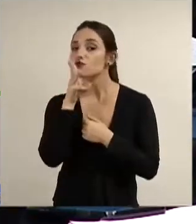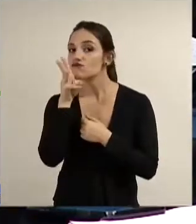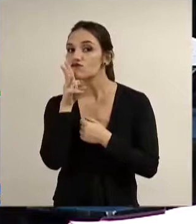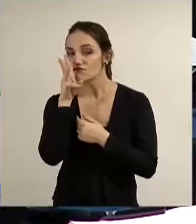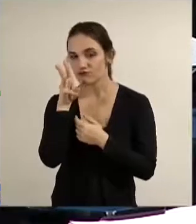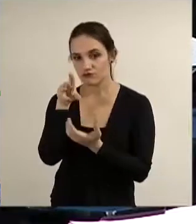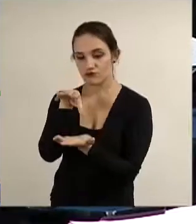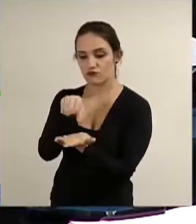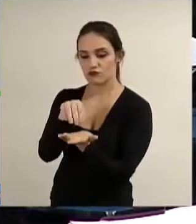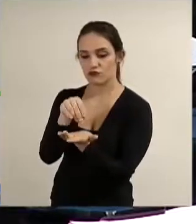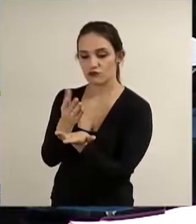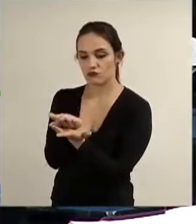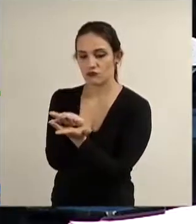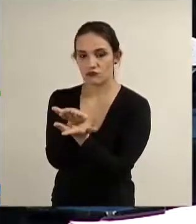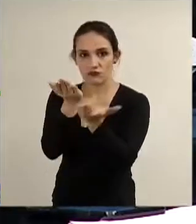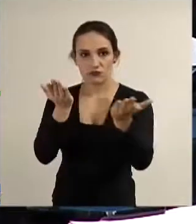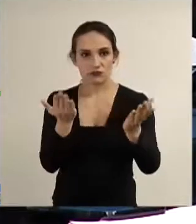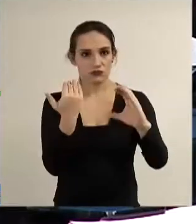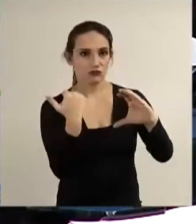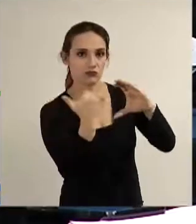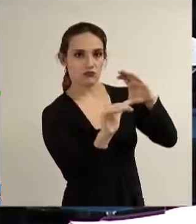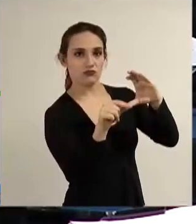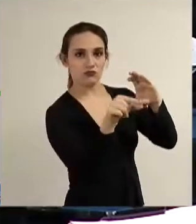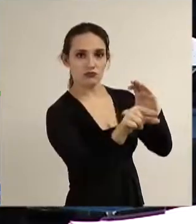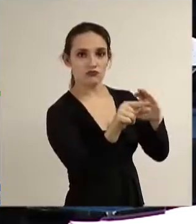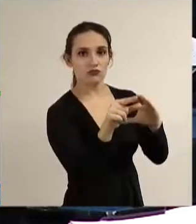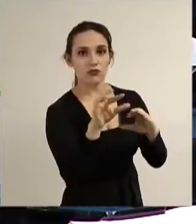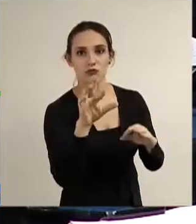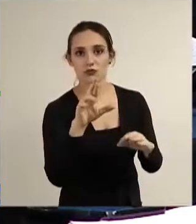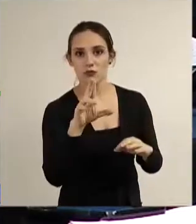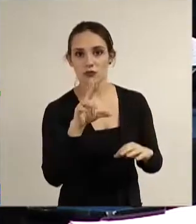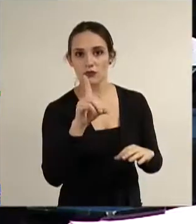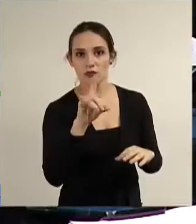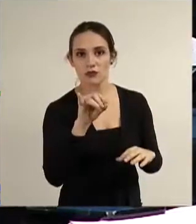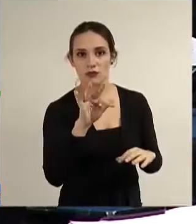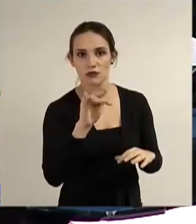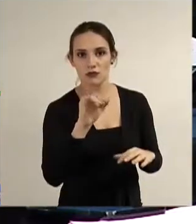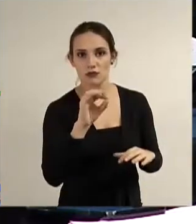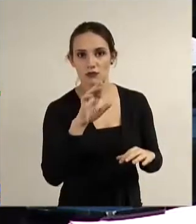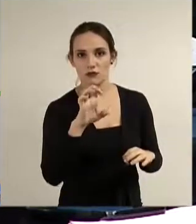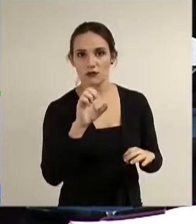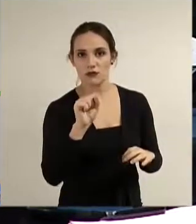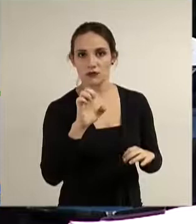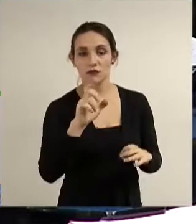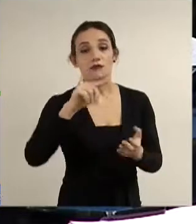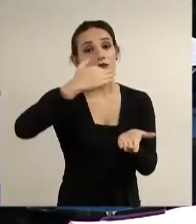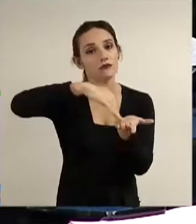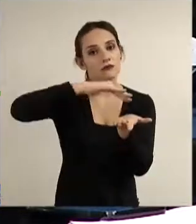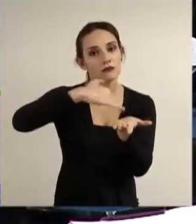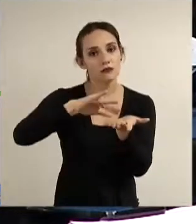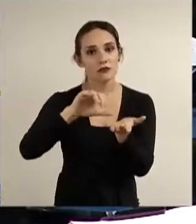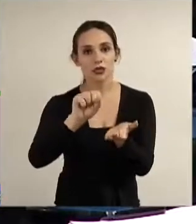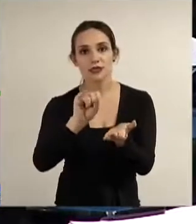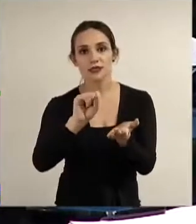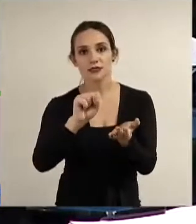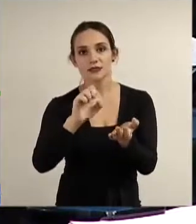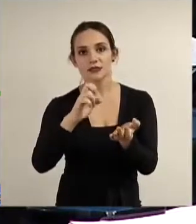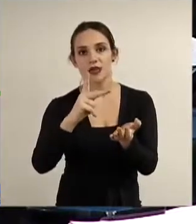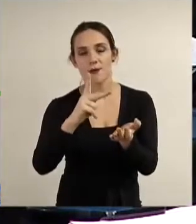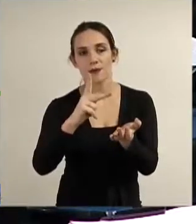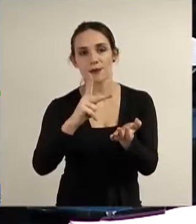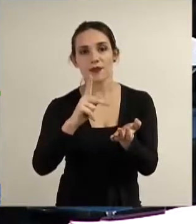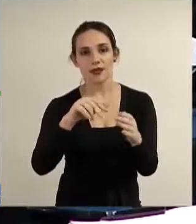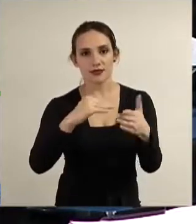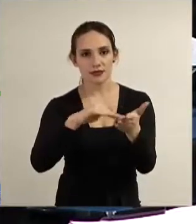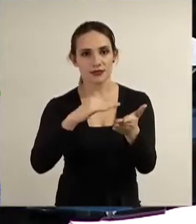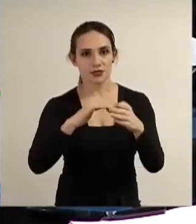cópias ao senhor Rude Fiorese, secretário da CISEP, daqui a